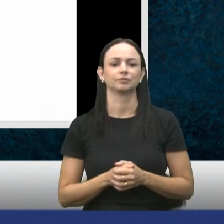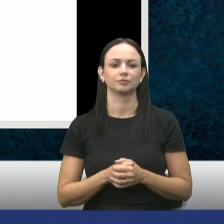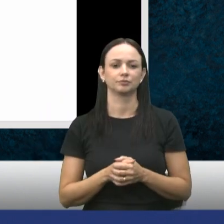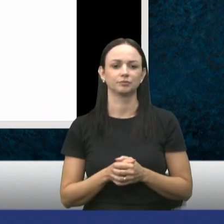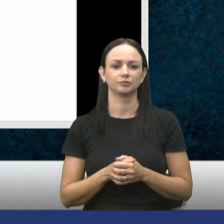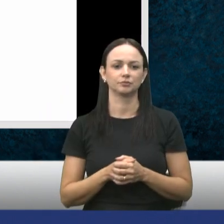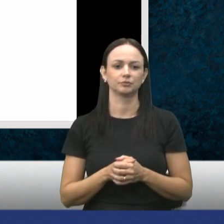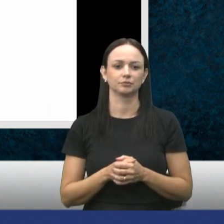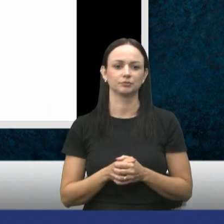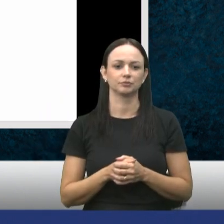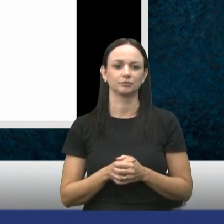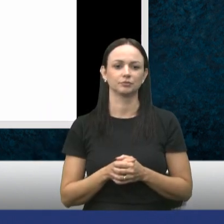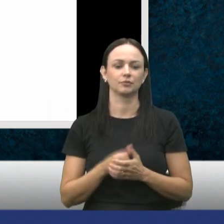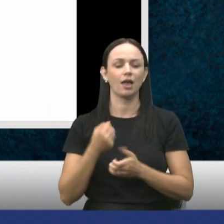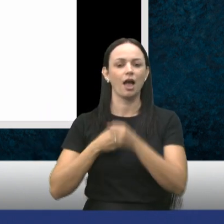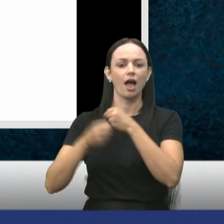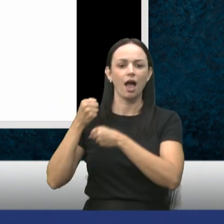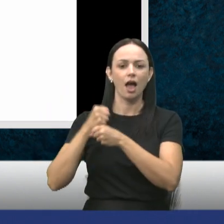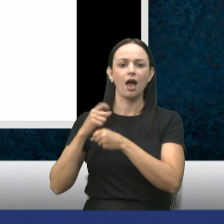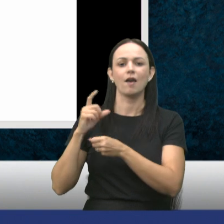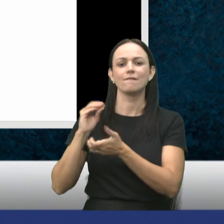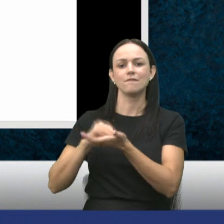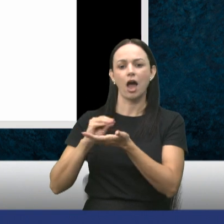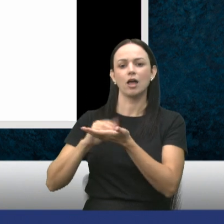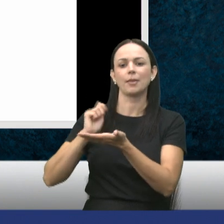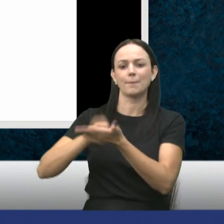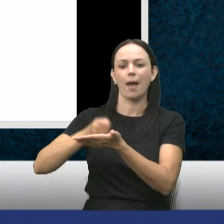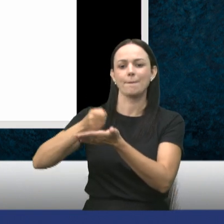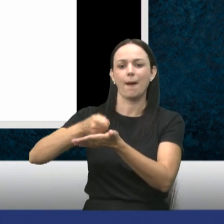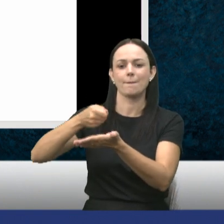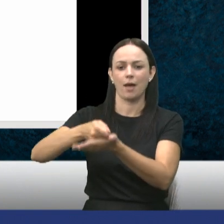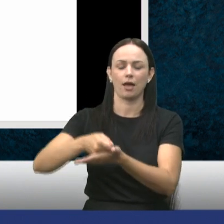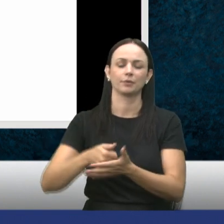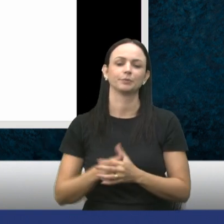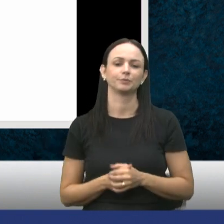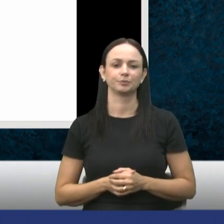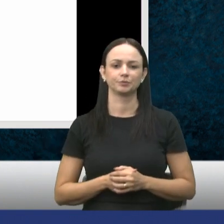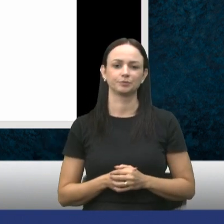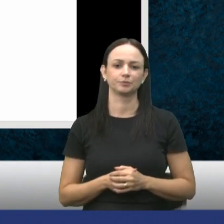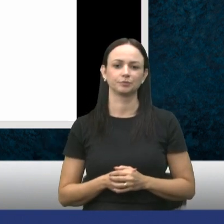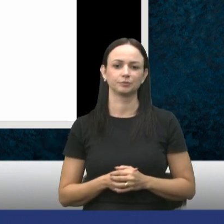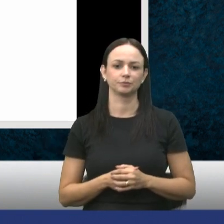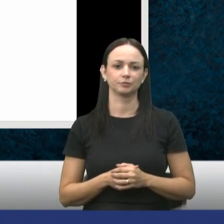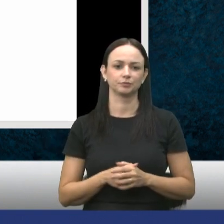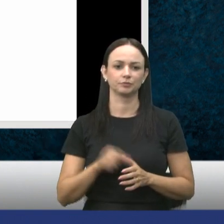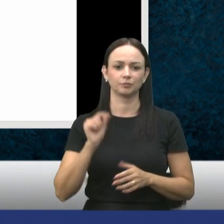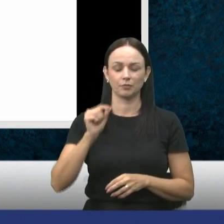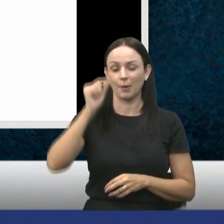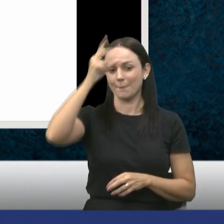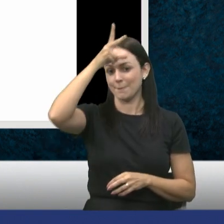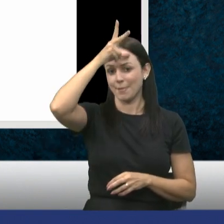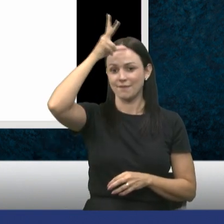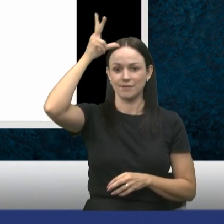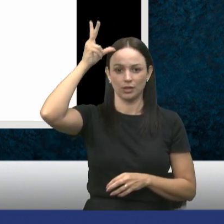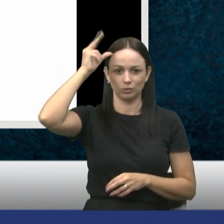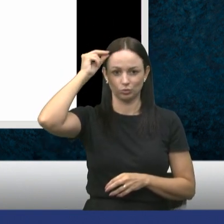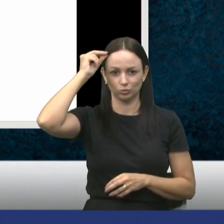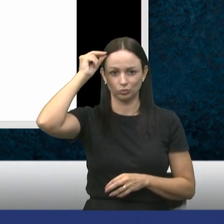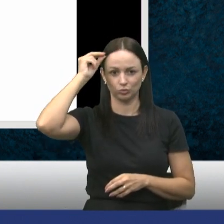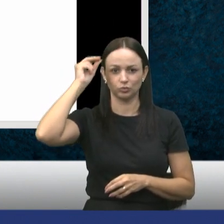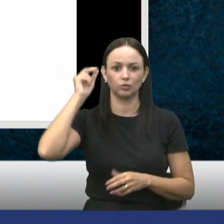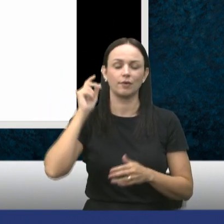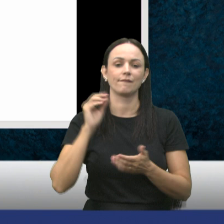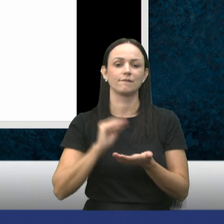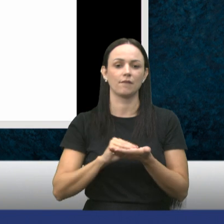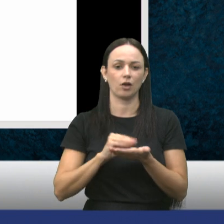vieram de anos anteriores e tem que ser pago, né, agora. E aí, em relação à prefeitura, os